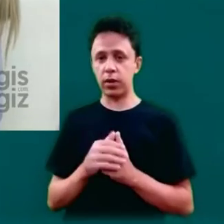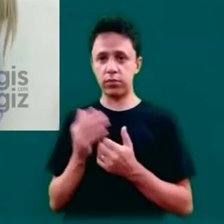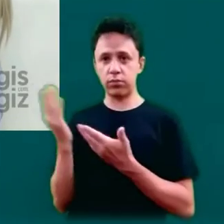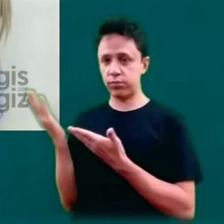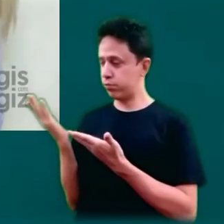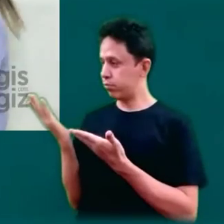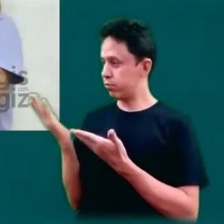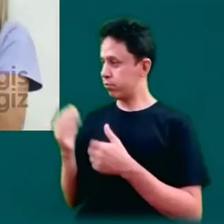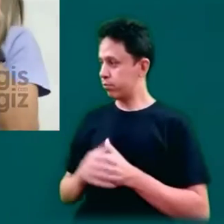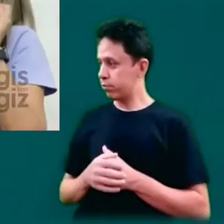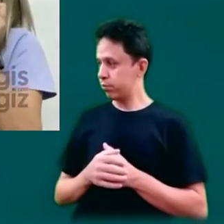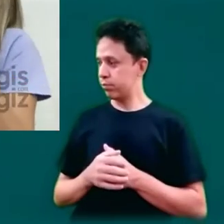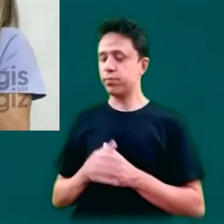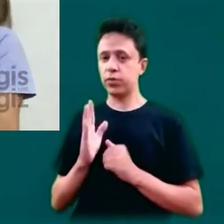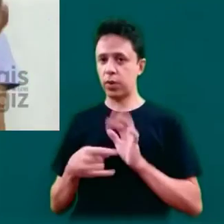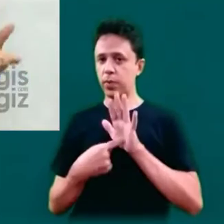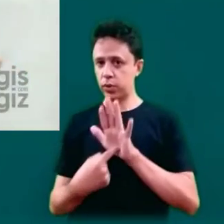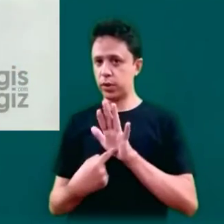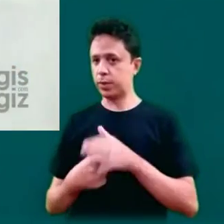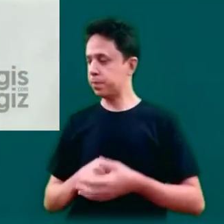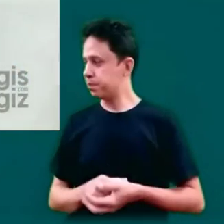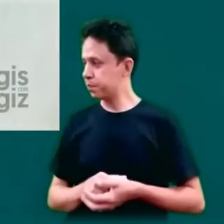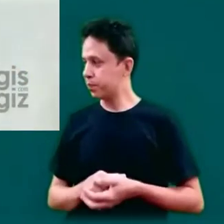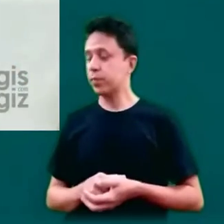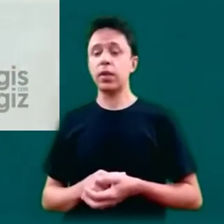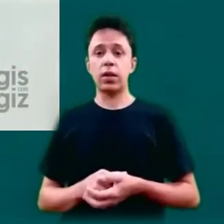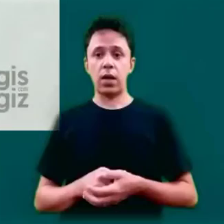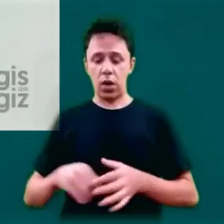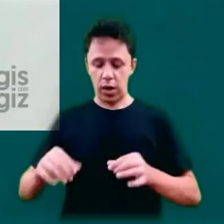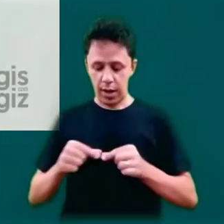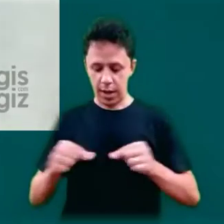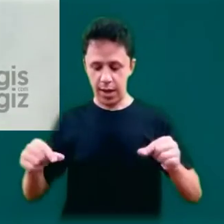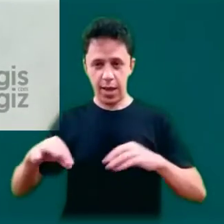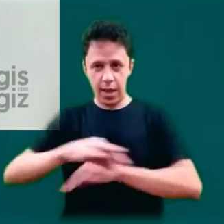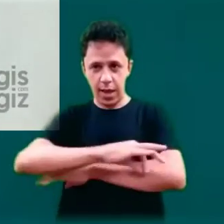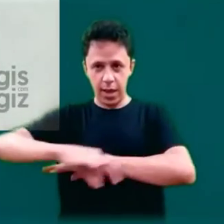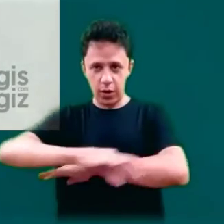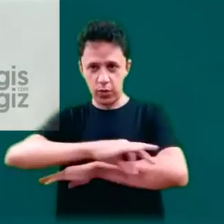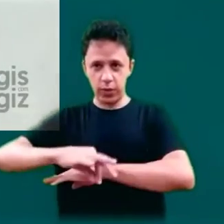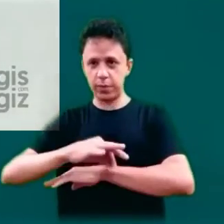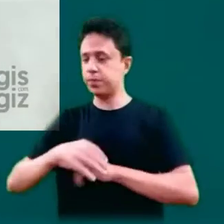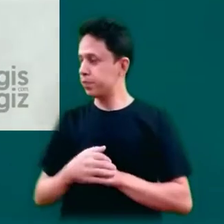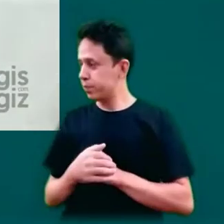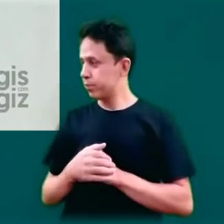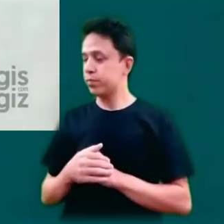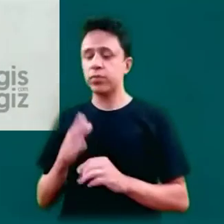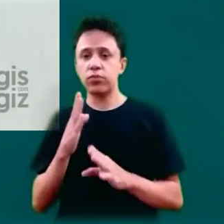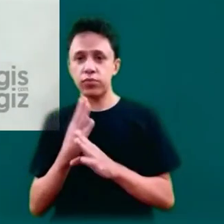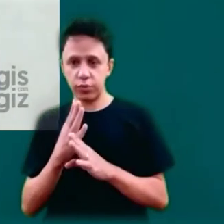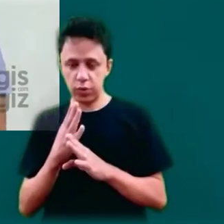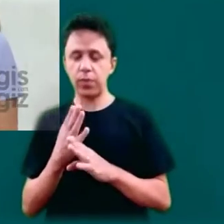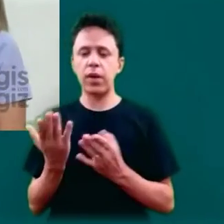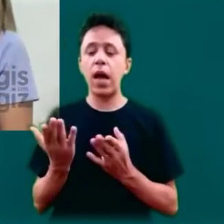vezes a diagonal menor, dividido por 2, né? Já mostrei por quê. Aí vamos pegar uma régua agora, que eu também não sei quais são as dimensões da